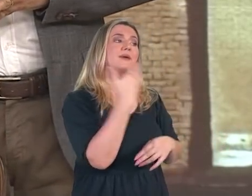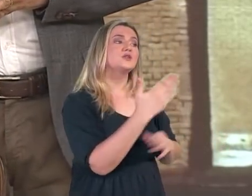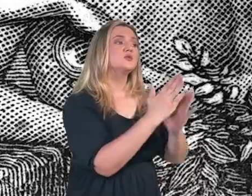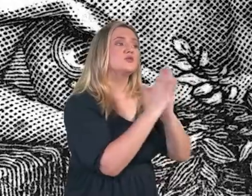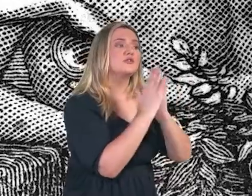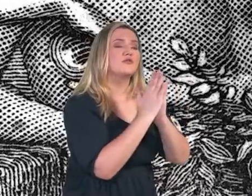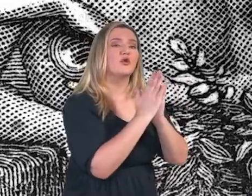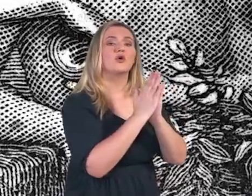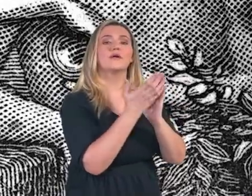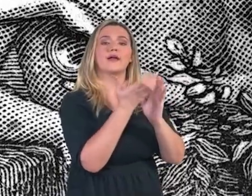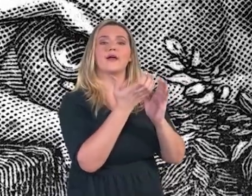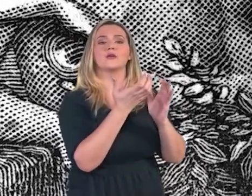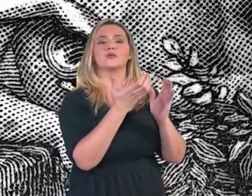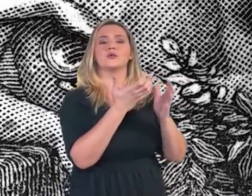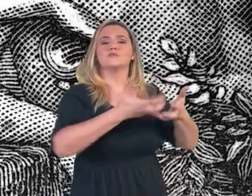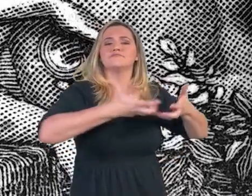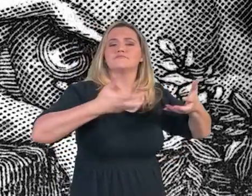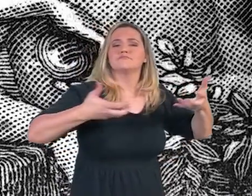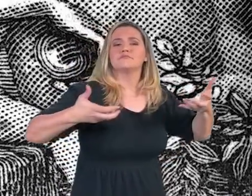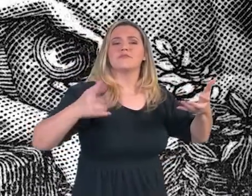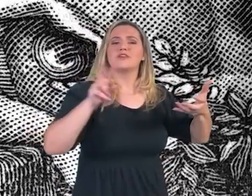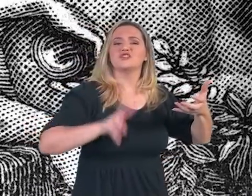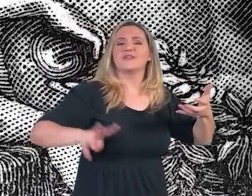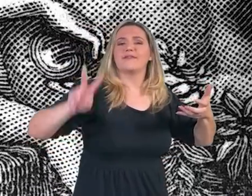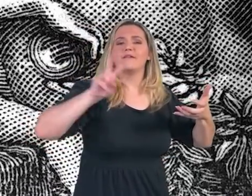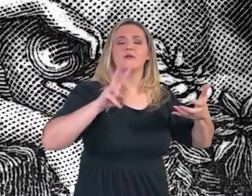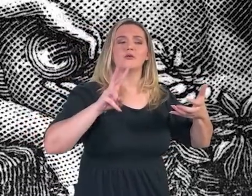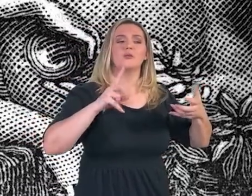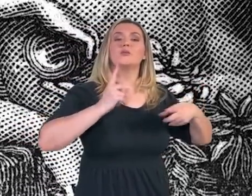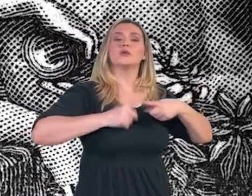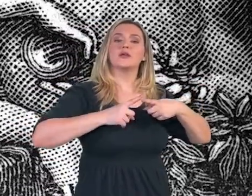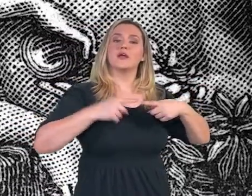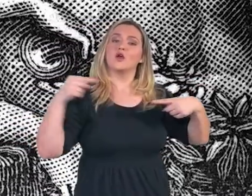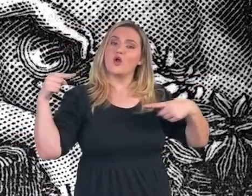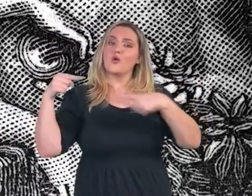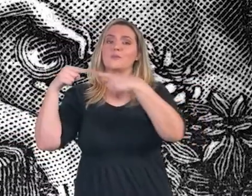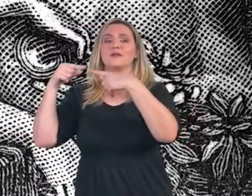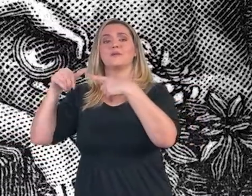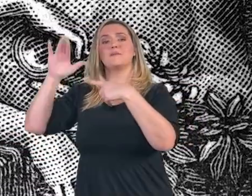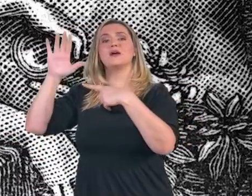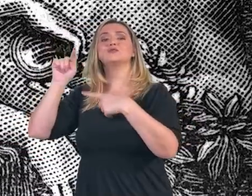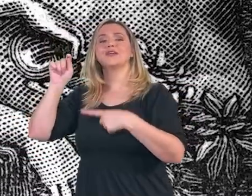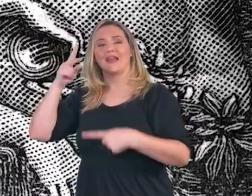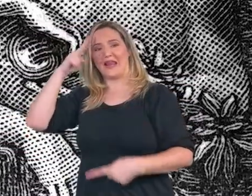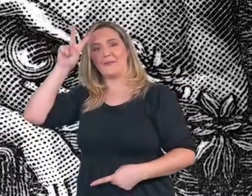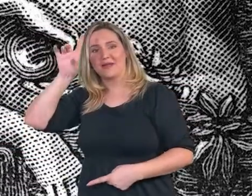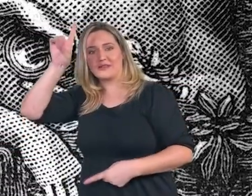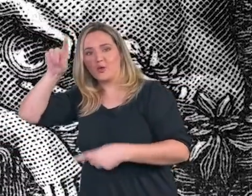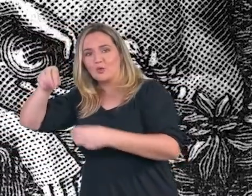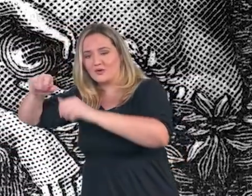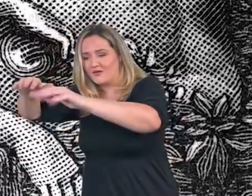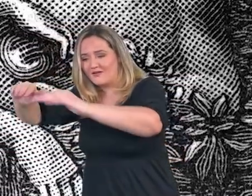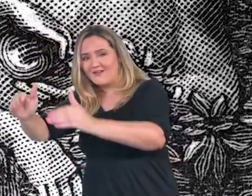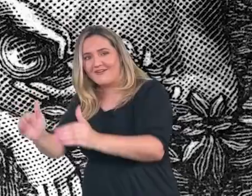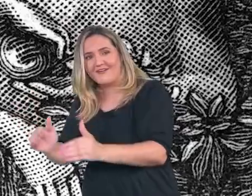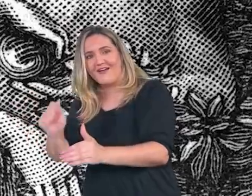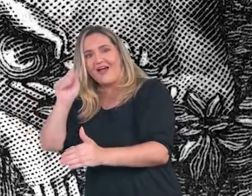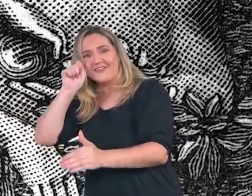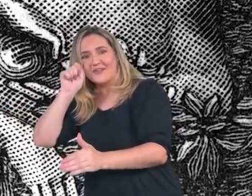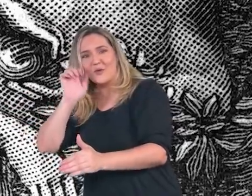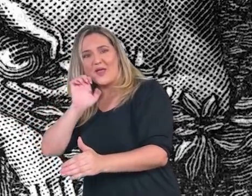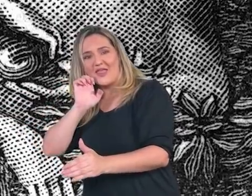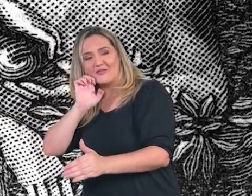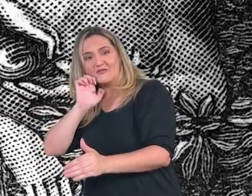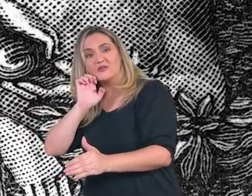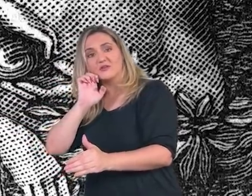quê? Porque esta era a dieta mais próxima do regime original dado por Deus ao casal Adão e Eva no Jardim do